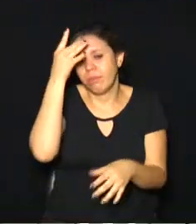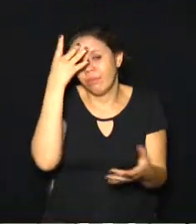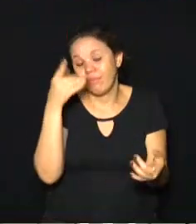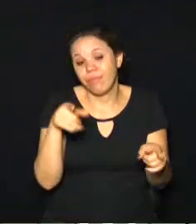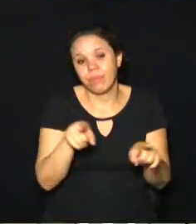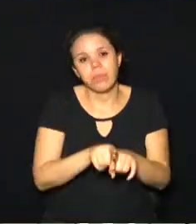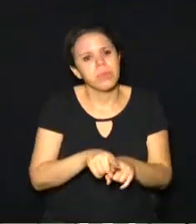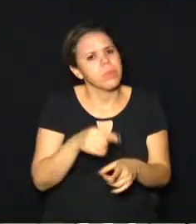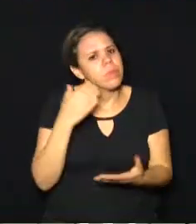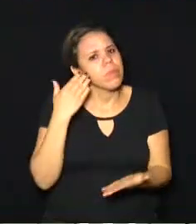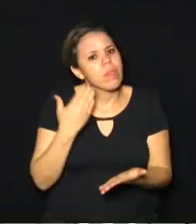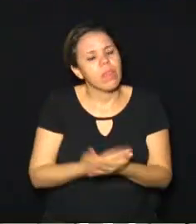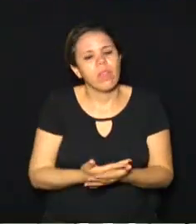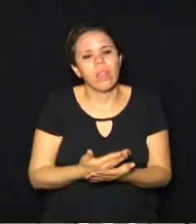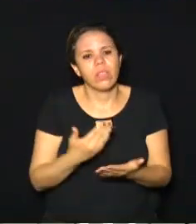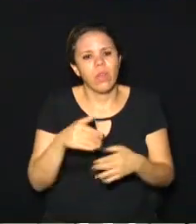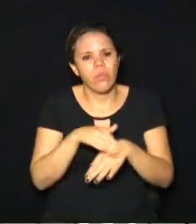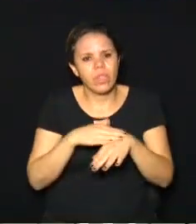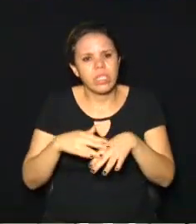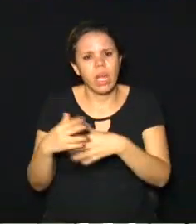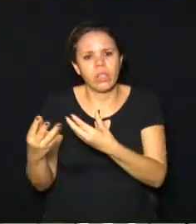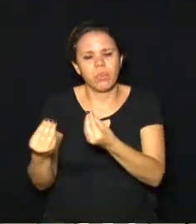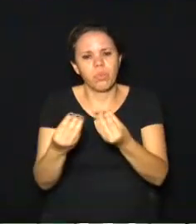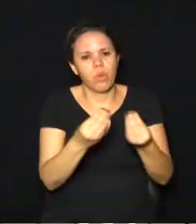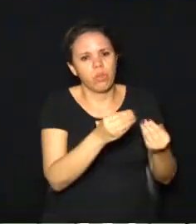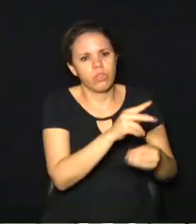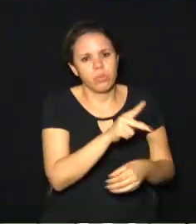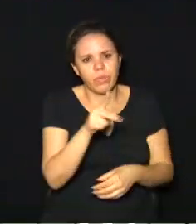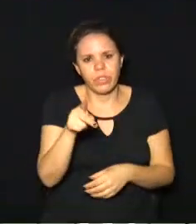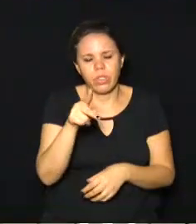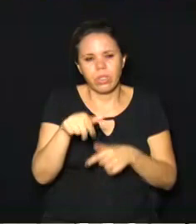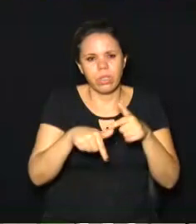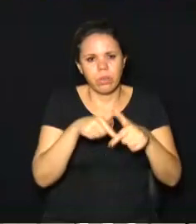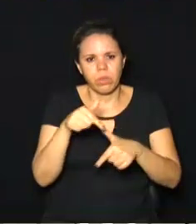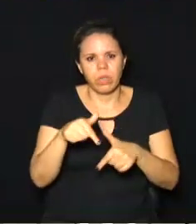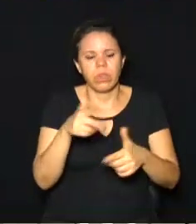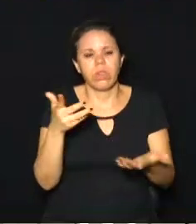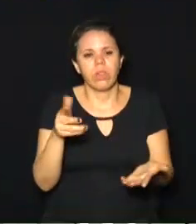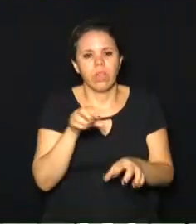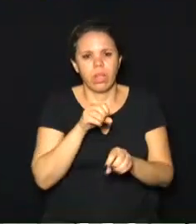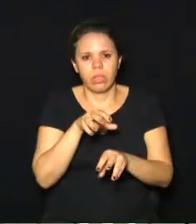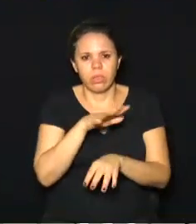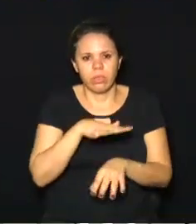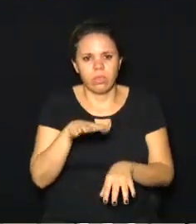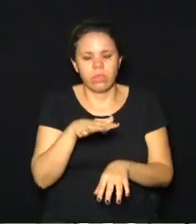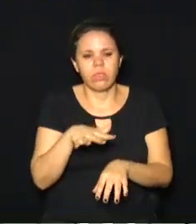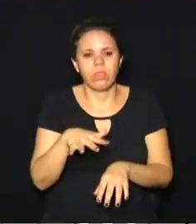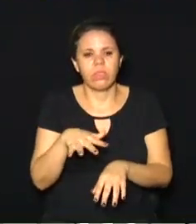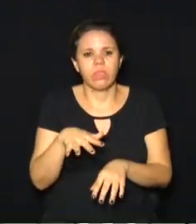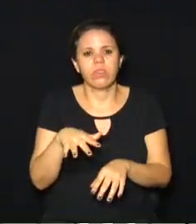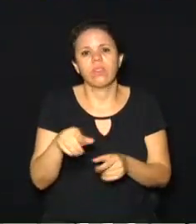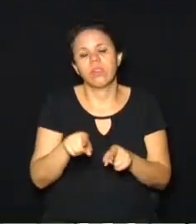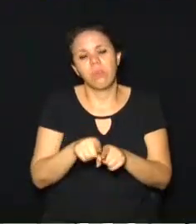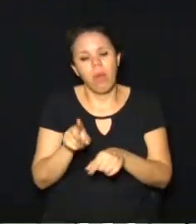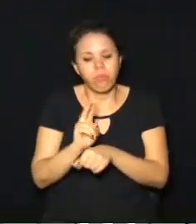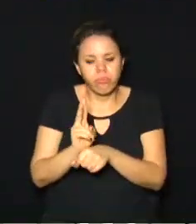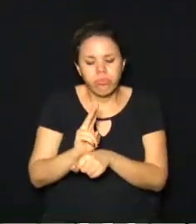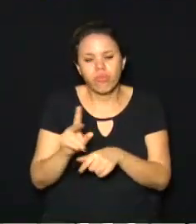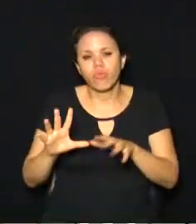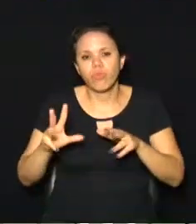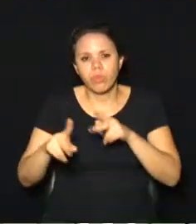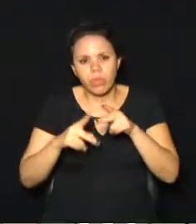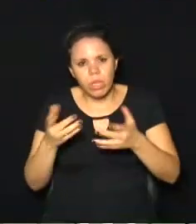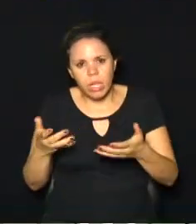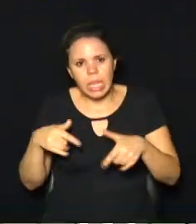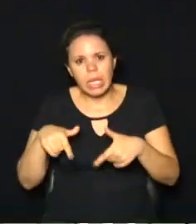certeza, eu tenho conversado com muitos professores, muitos trabalhadores da educação, as monitoras, todo mundo gostaria de estar no chão da escola